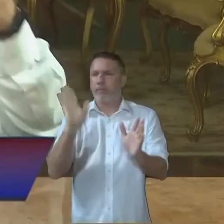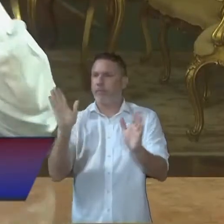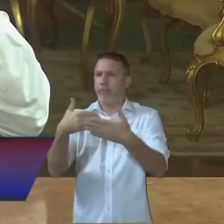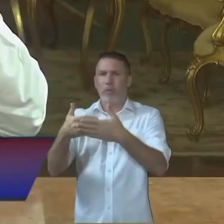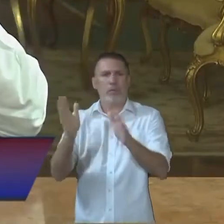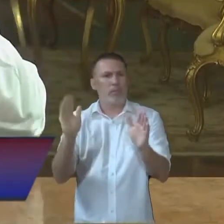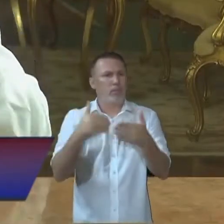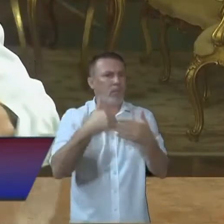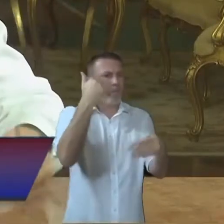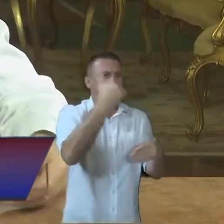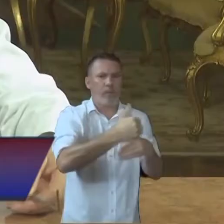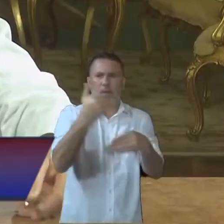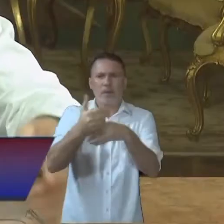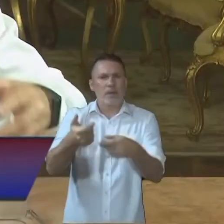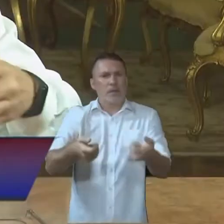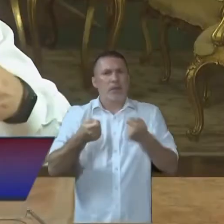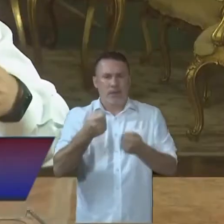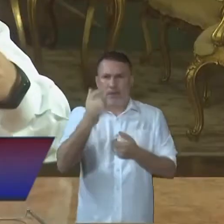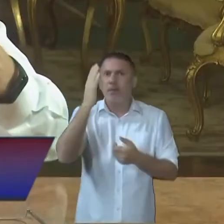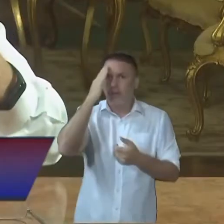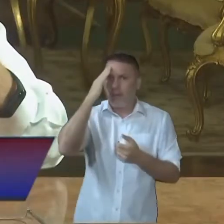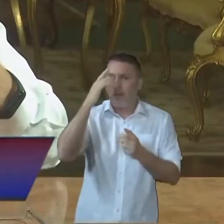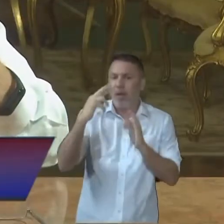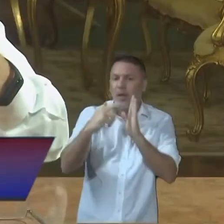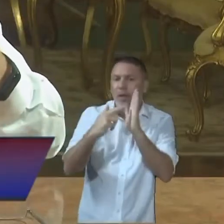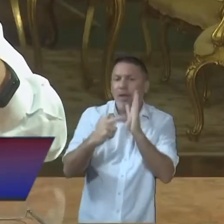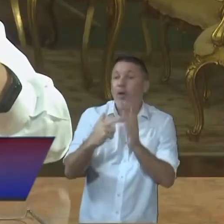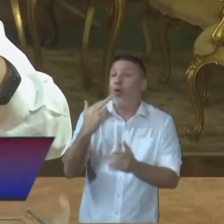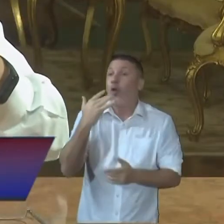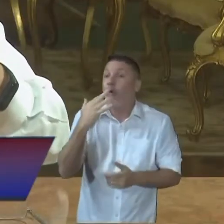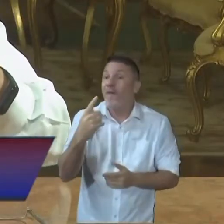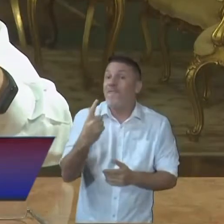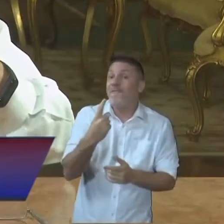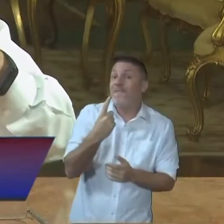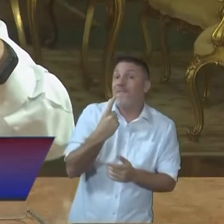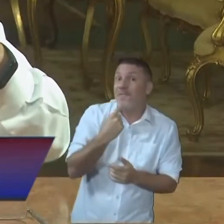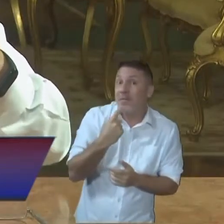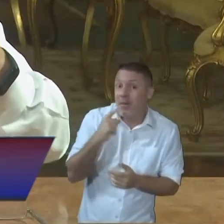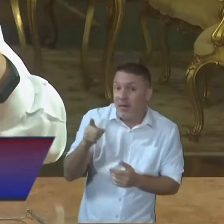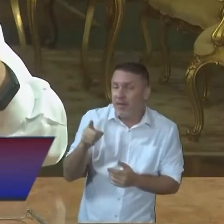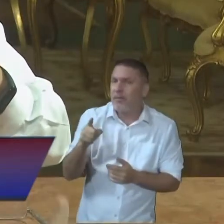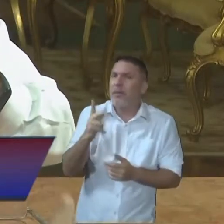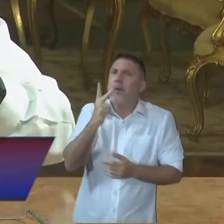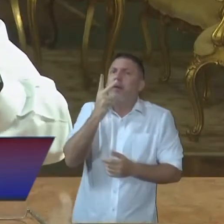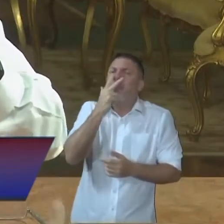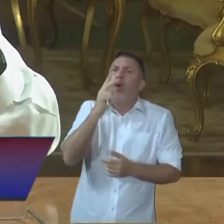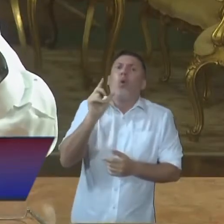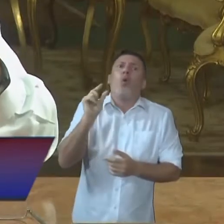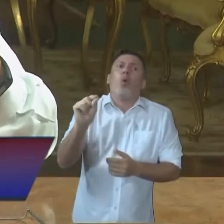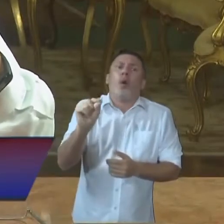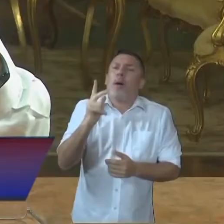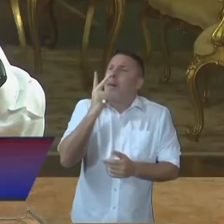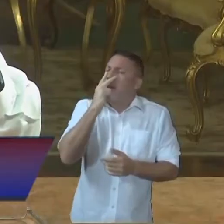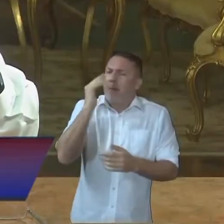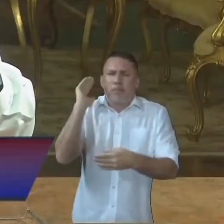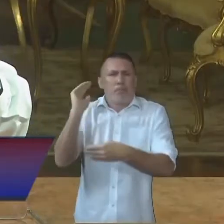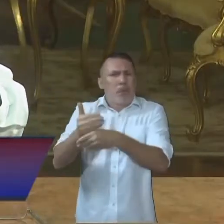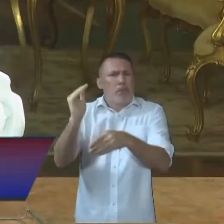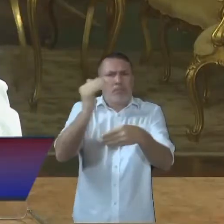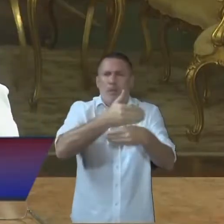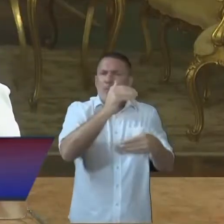medidas qualificadas de risco alto aumentam, as medidas caminham na direção do aumento